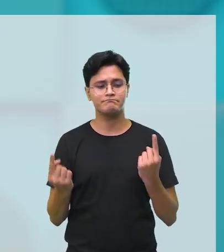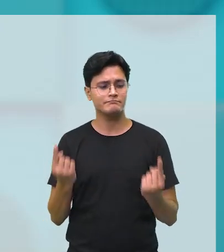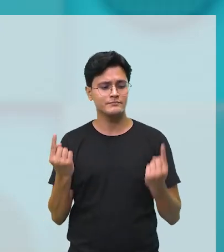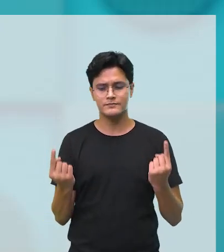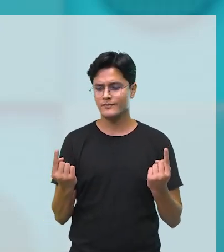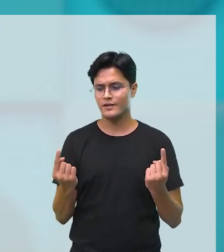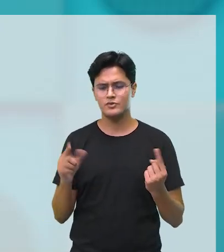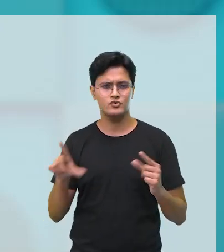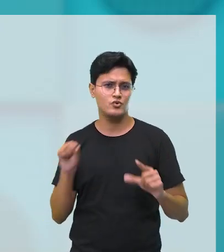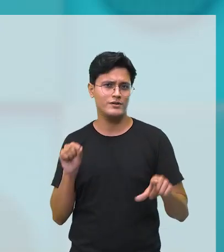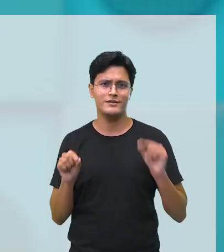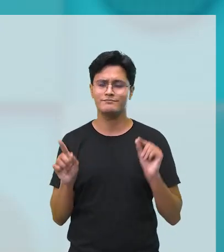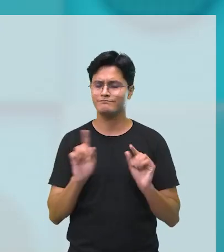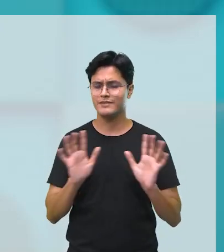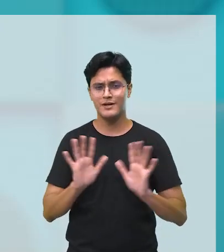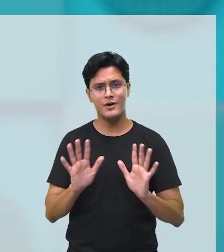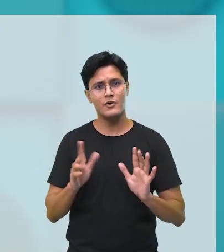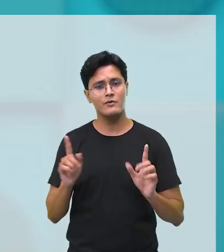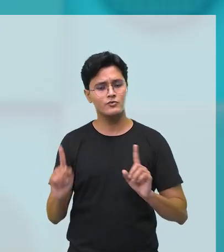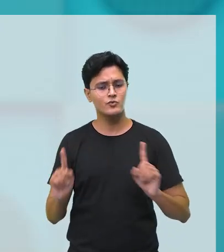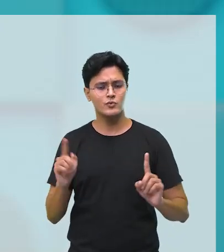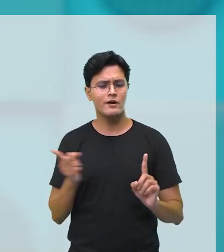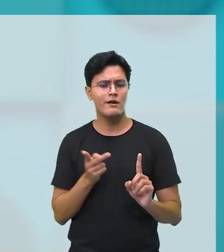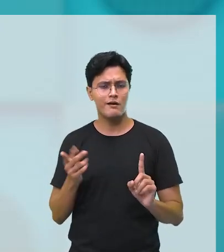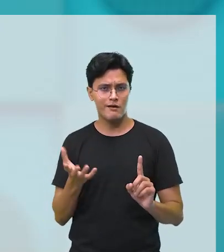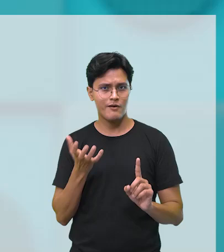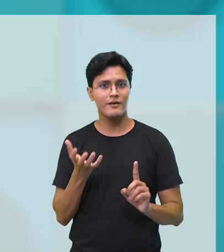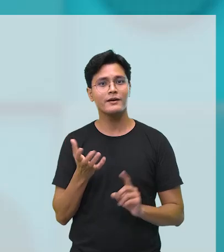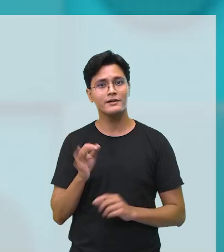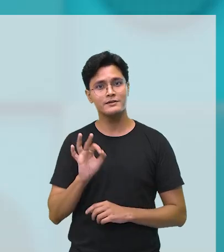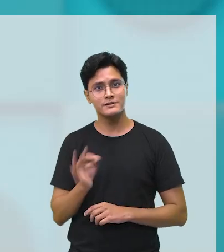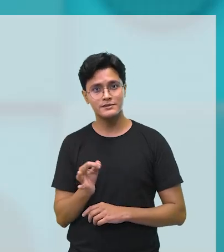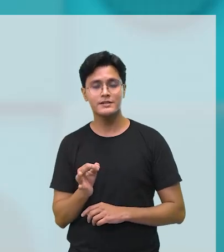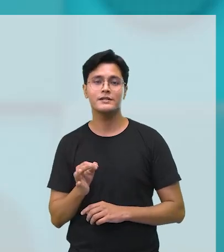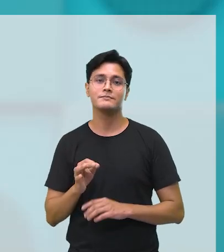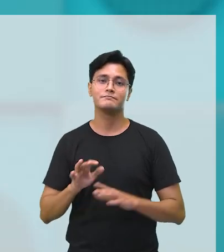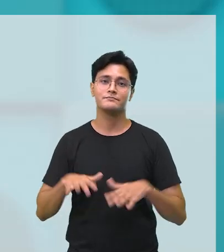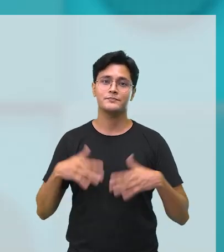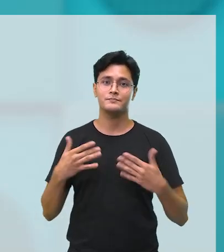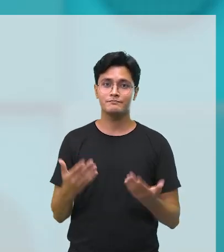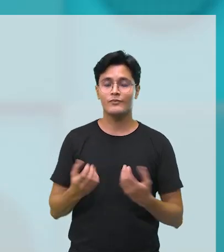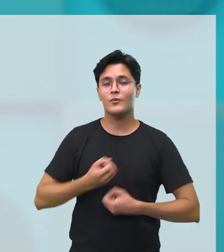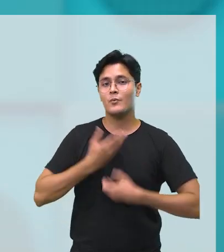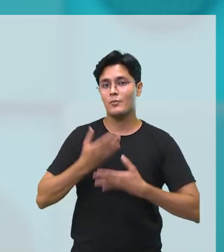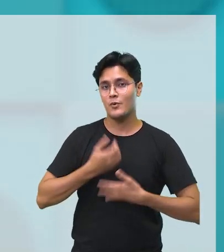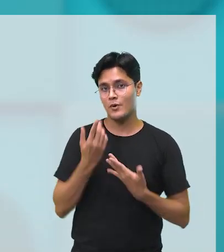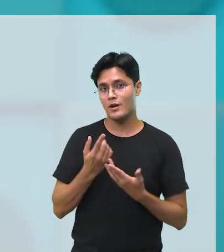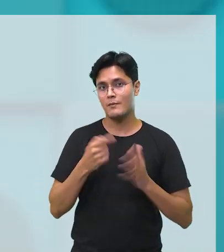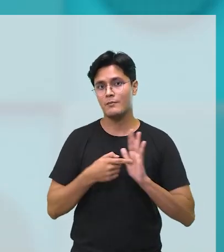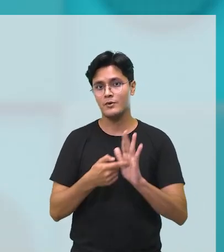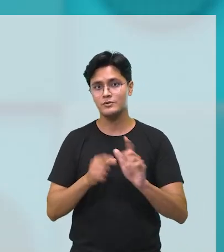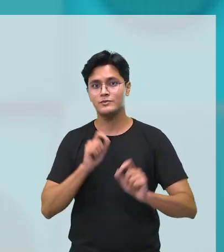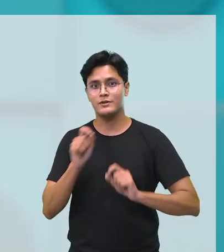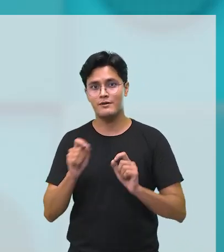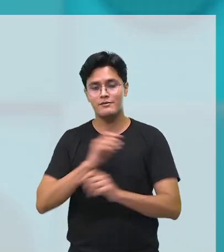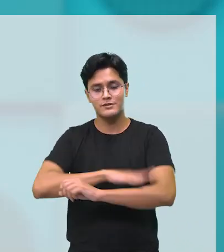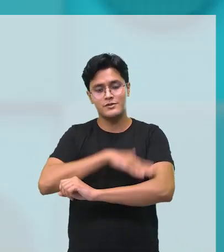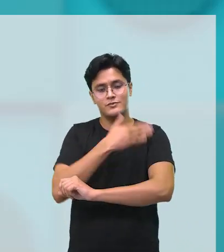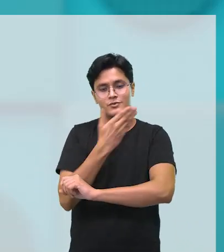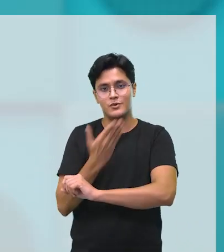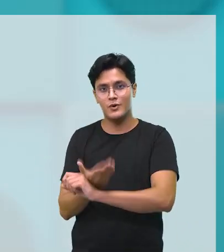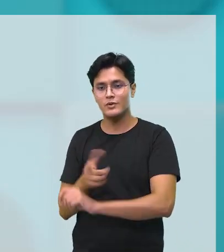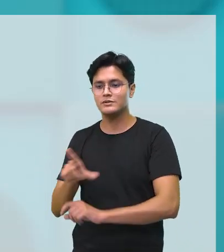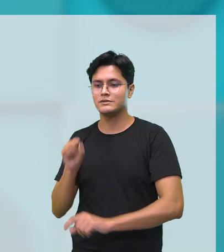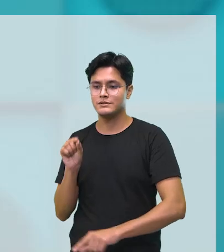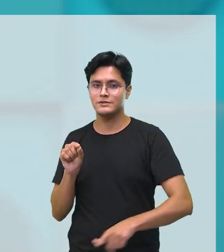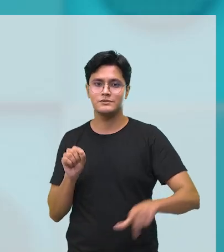tempo. E lá no poema diz, né? Que aí ele passa o quê? O dia todo escolhendo e ele ainda não sabe se o que é melhor, se é isto